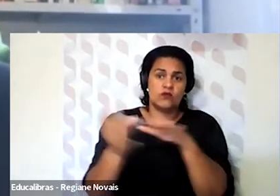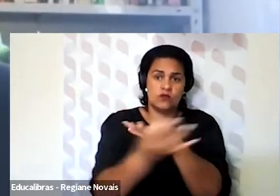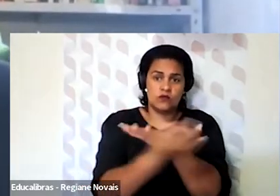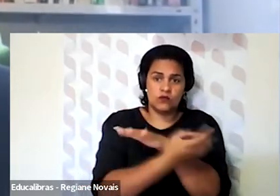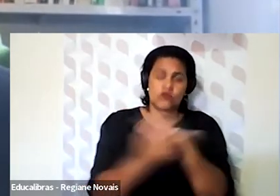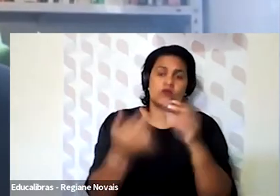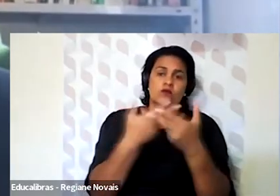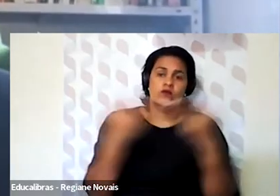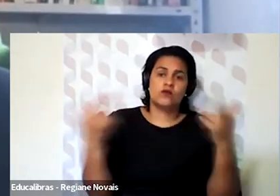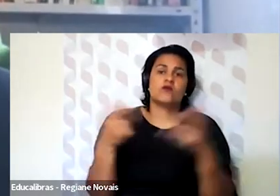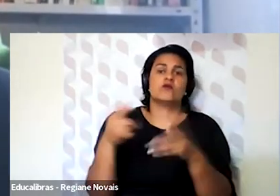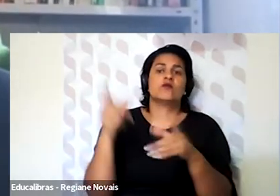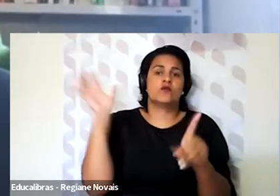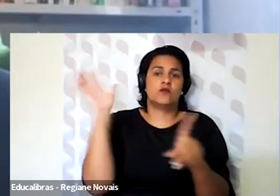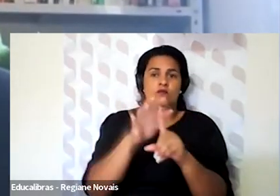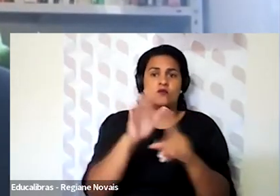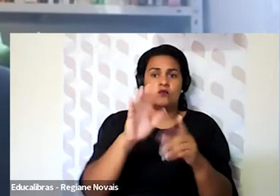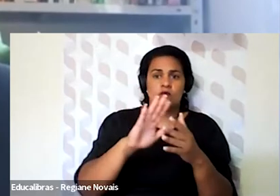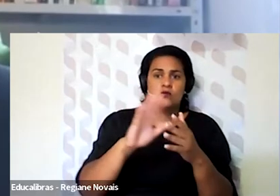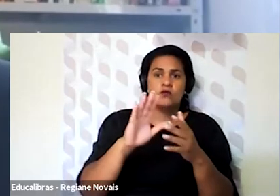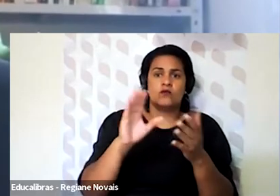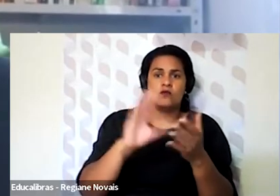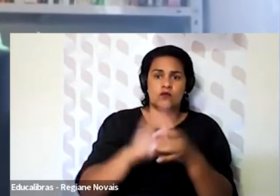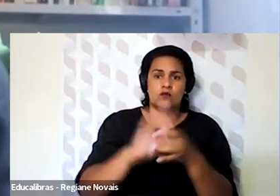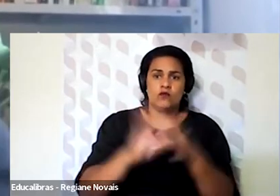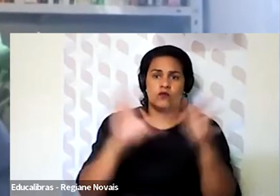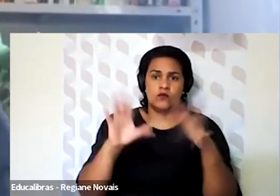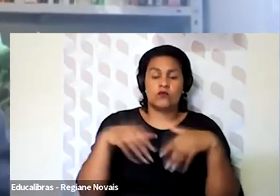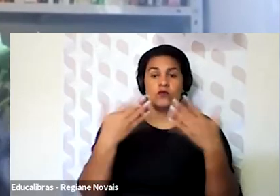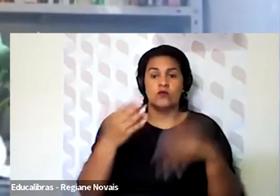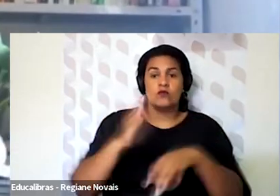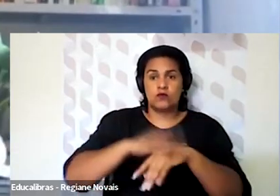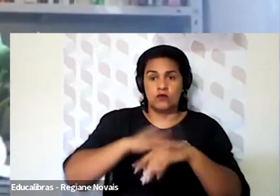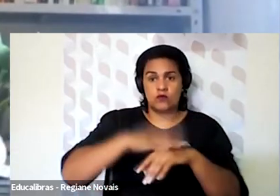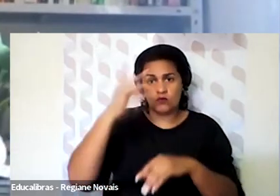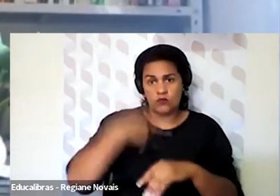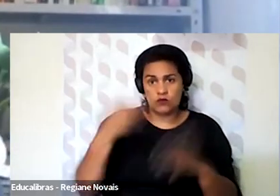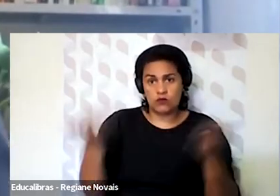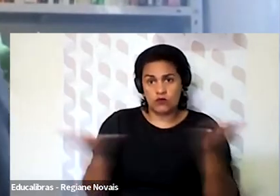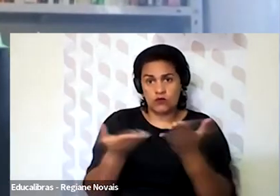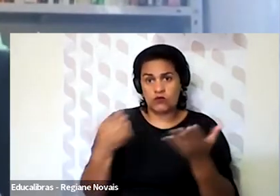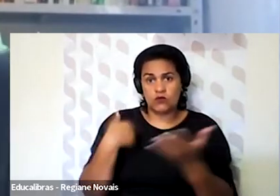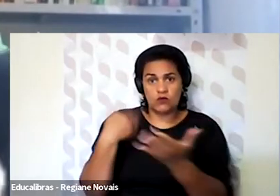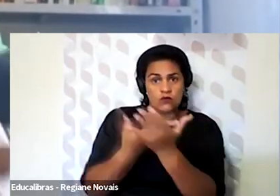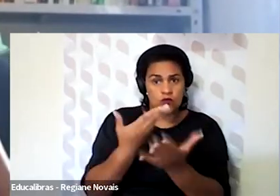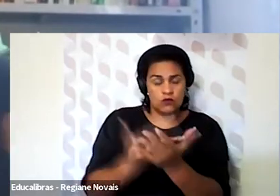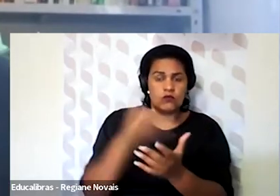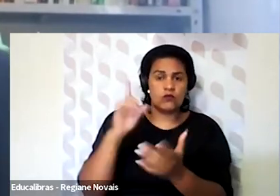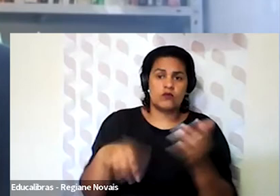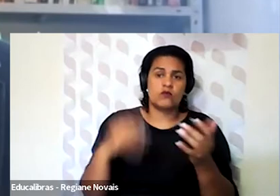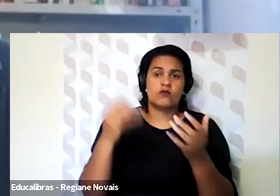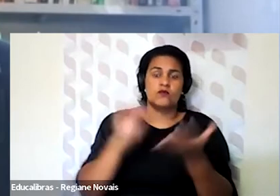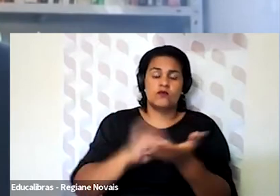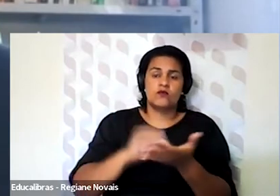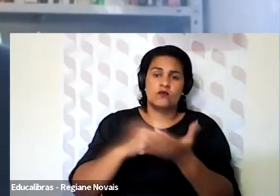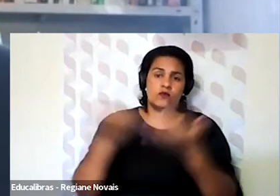democracias. Eu digo isso porque esse é o meu objeto de estudo. Eu estudo o atual fenômeno da desinformação, ou a atual relação da